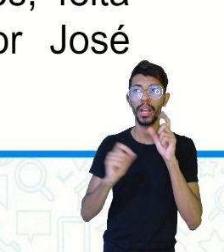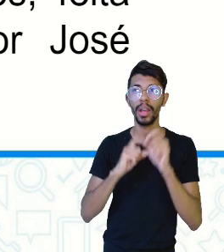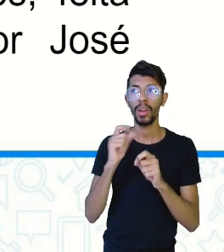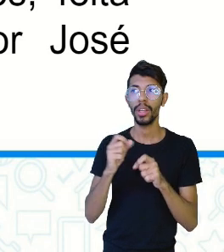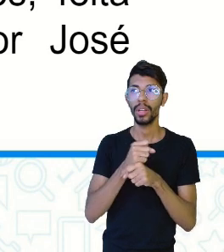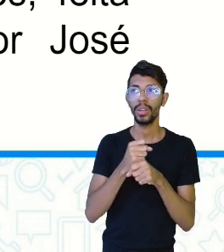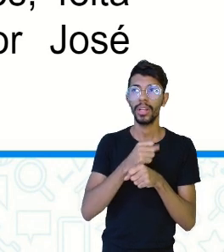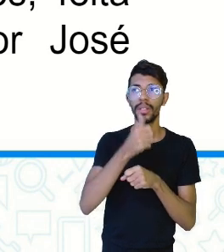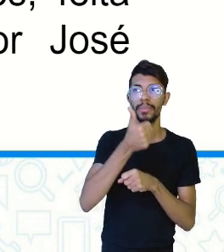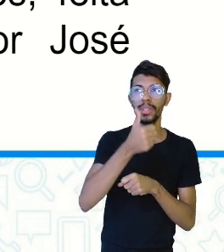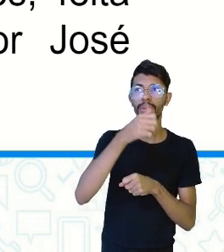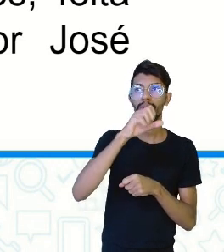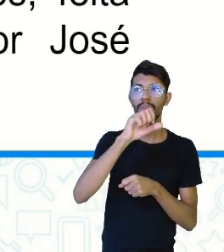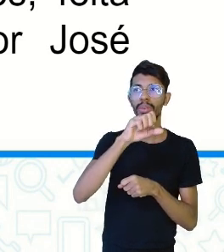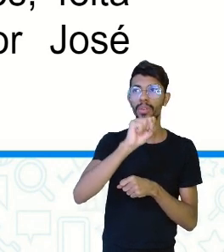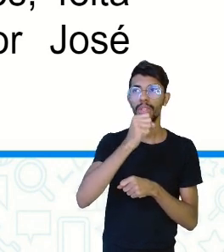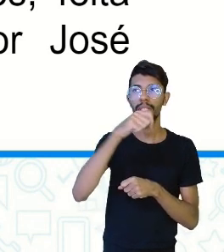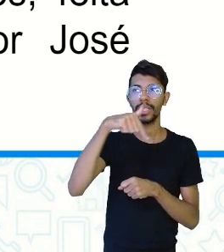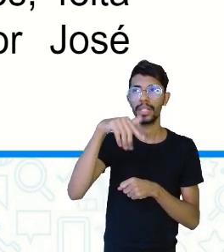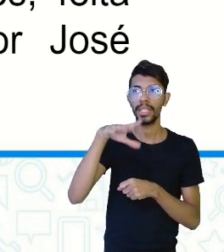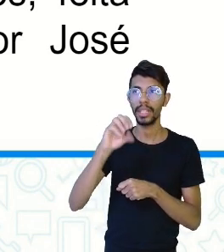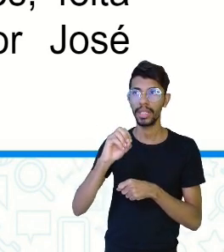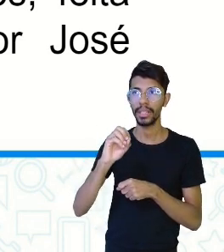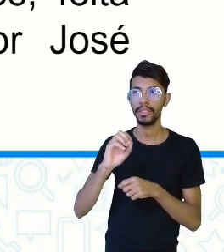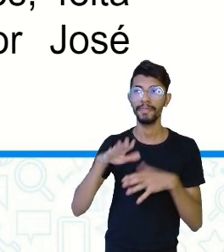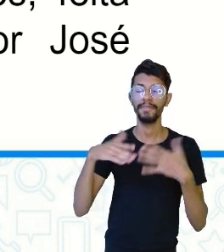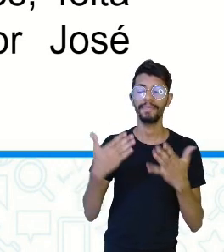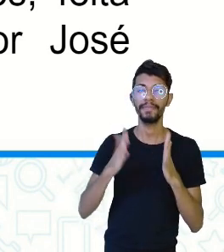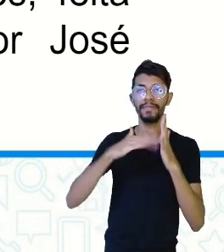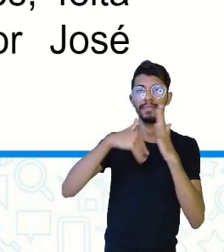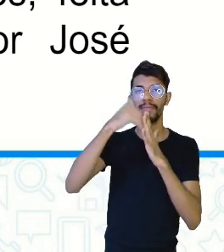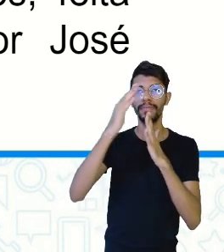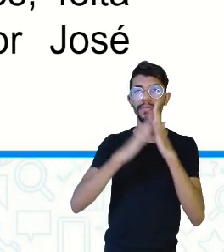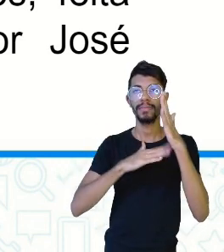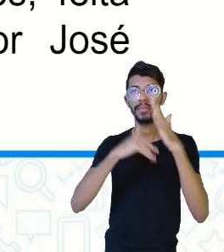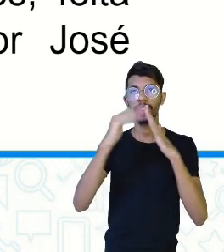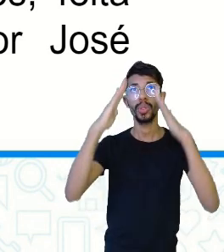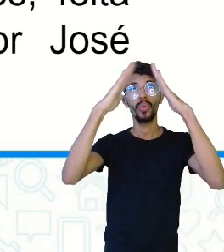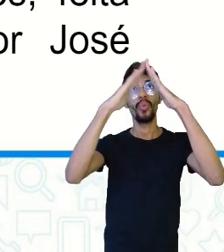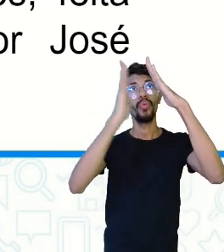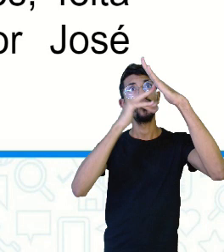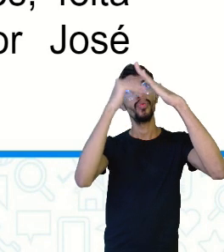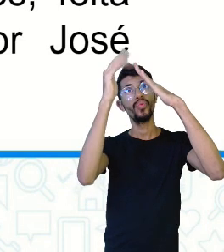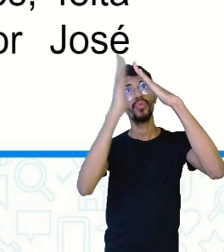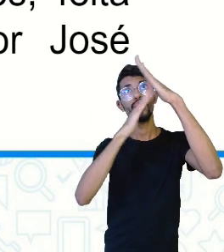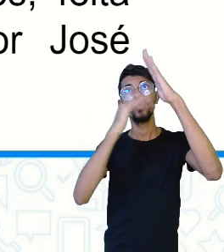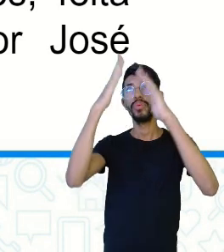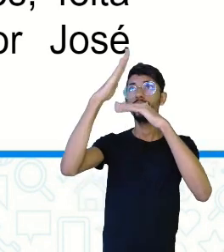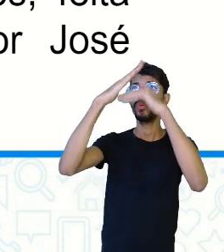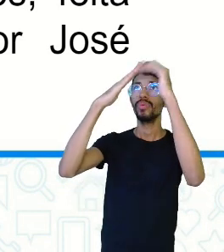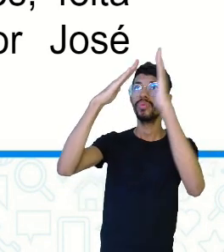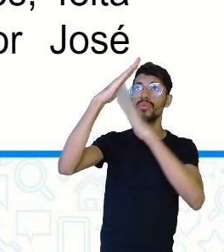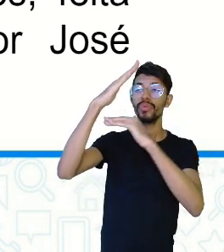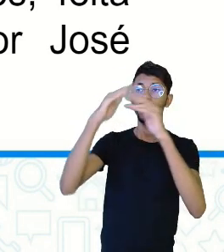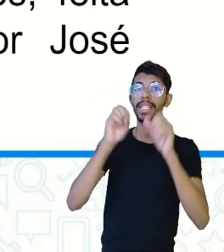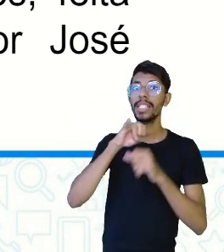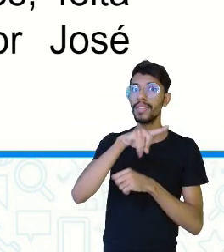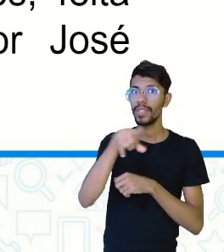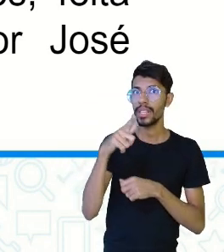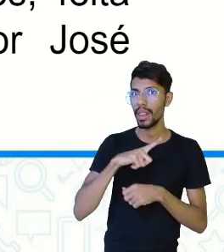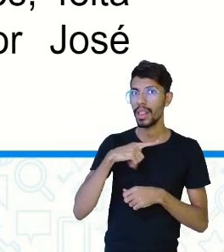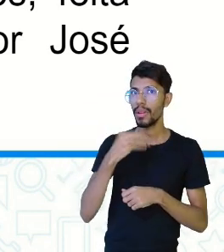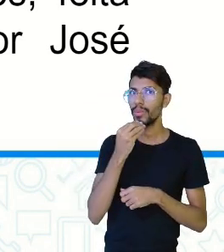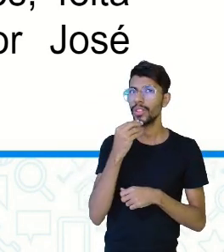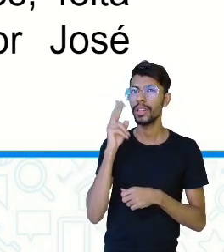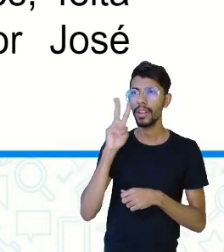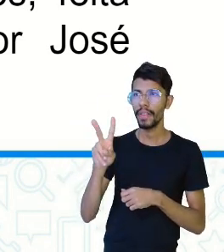1870, terminada, né? Então, a pintura do teto, isso é muito legal, se vocês tiverem a oportunidade de ver, se eu não me engano